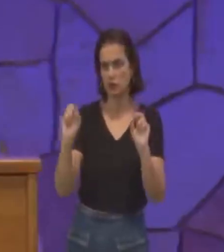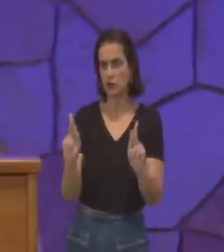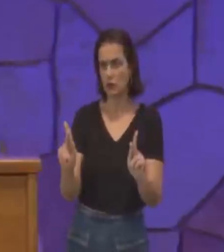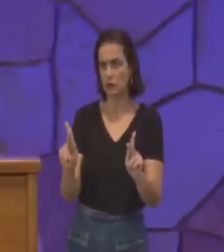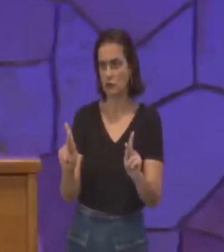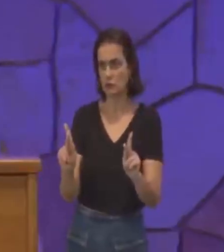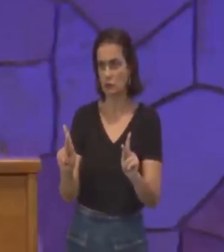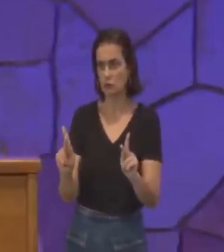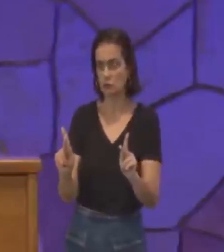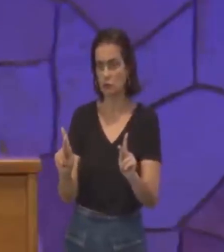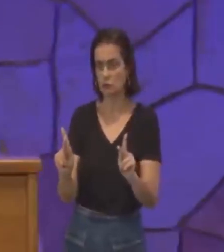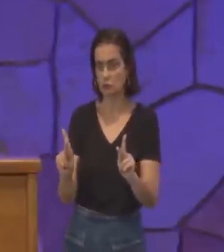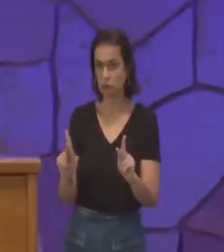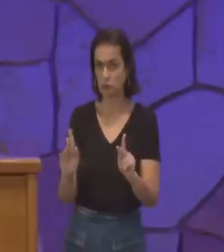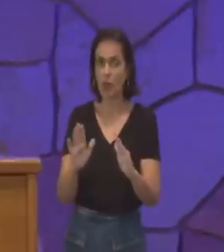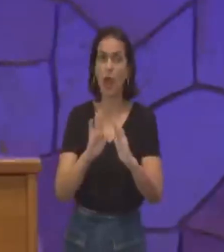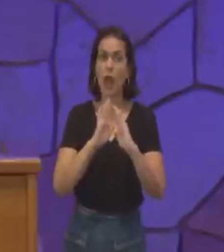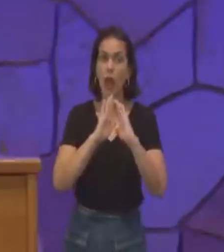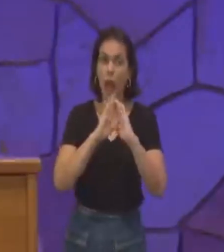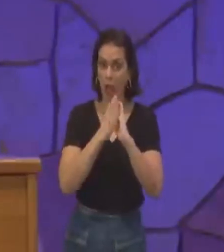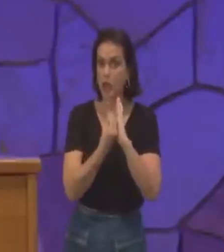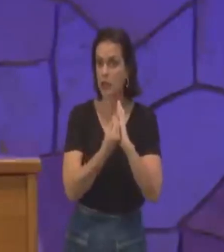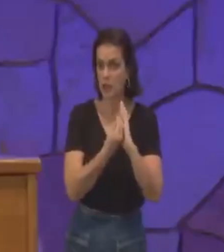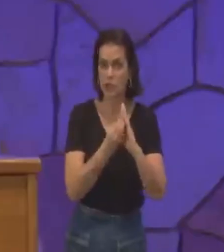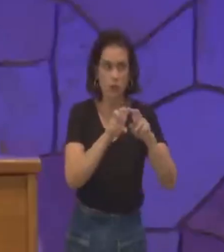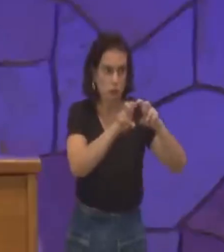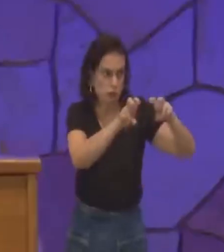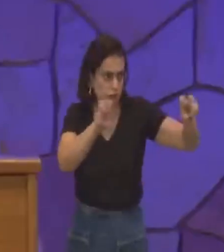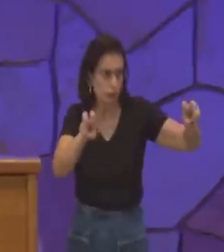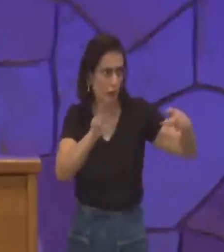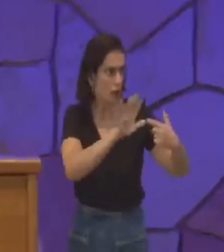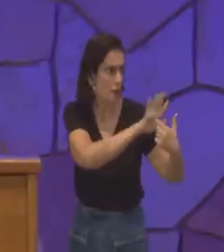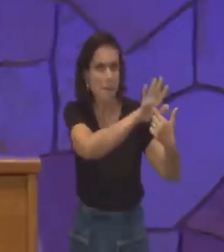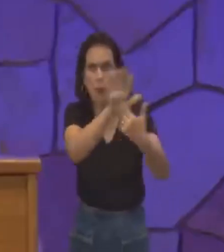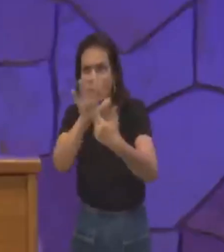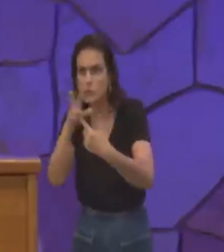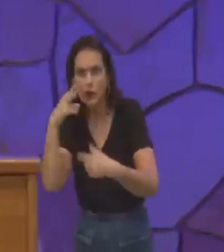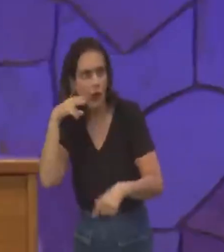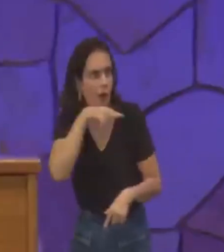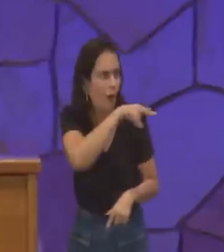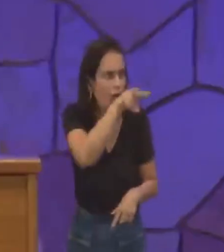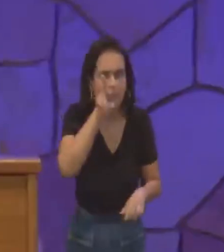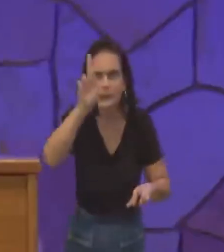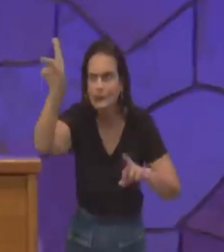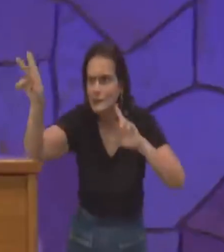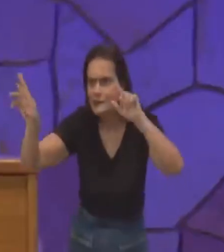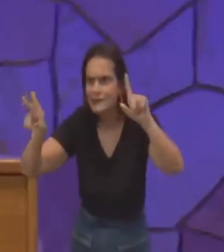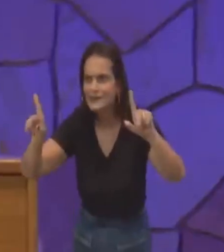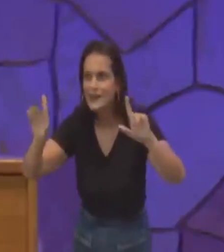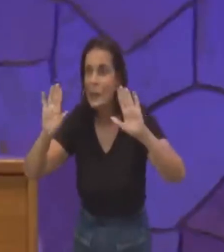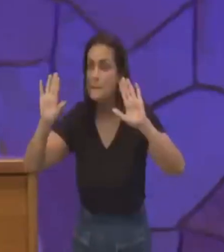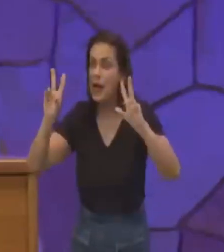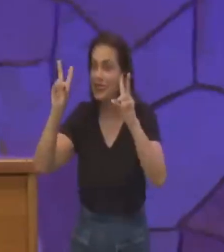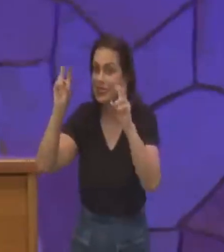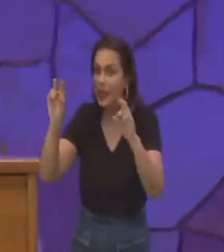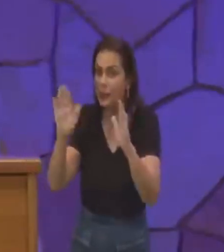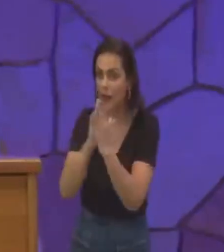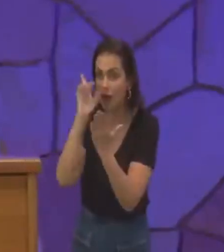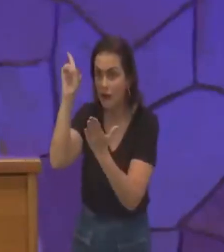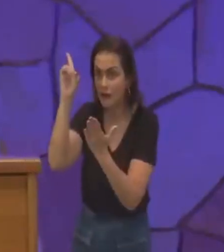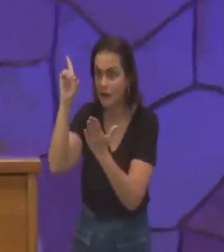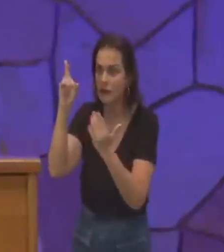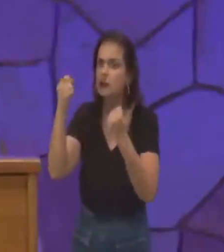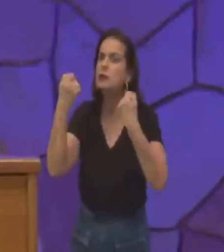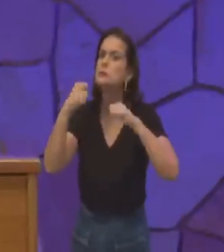E o banco da igreja revela isso. Mas quando o assunto é palavra de Deus, nós temos que ter o